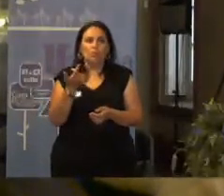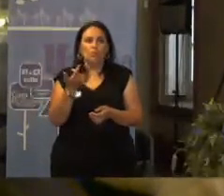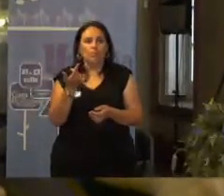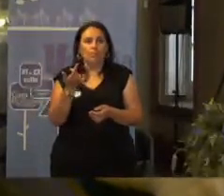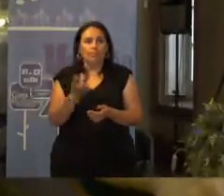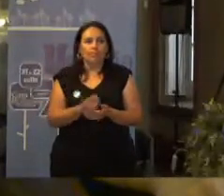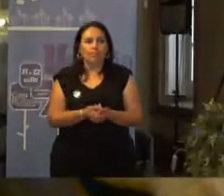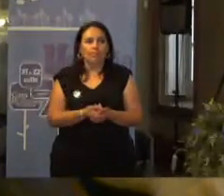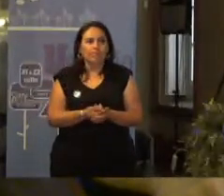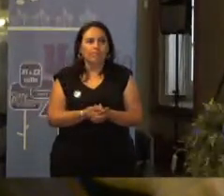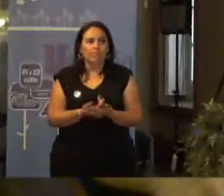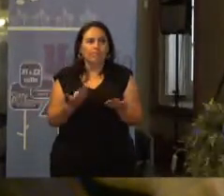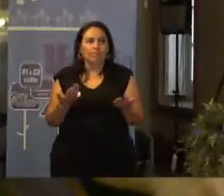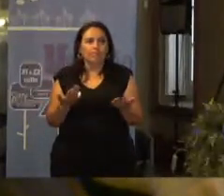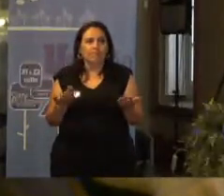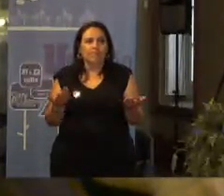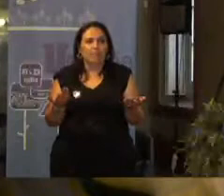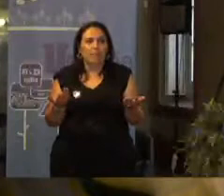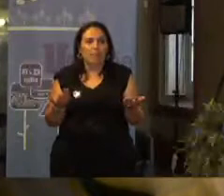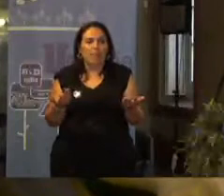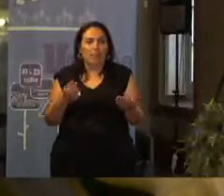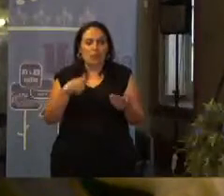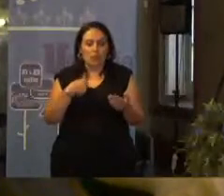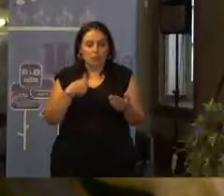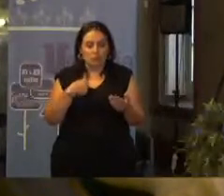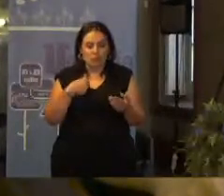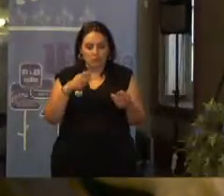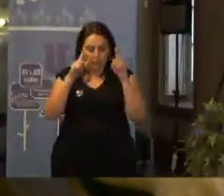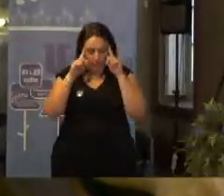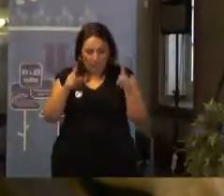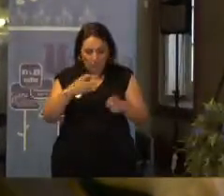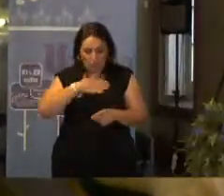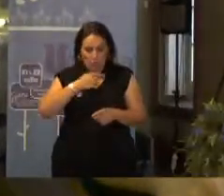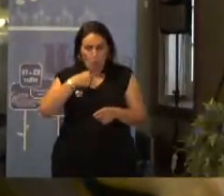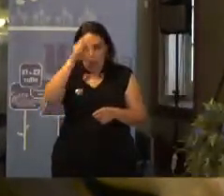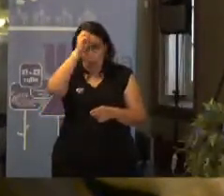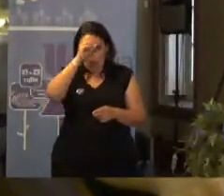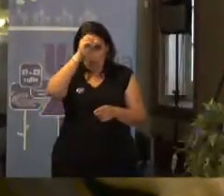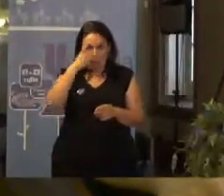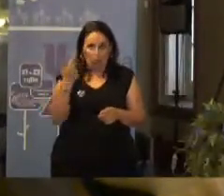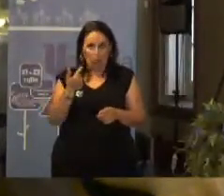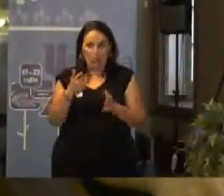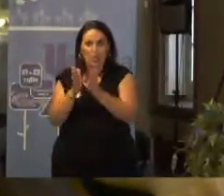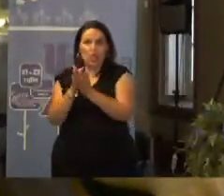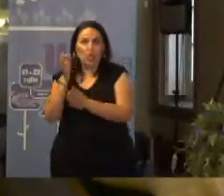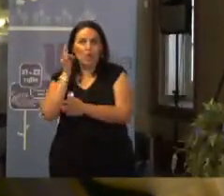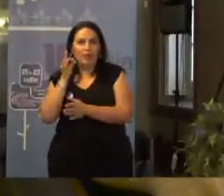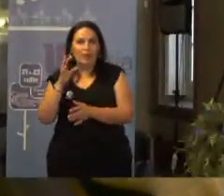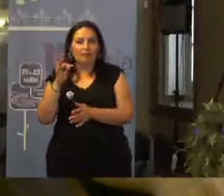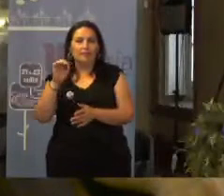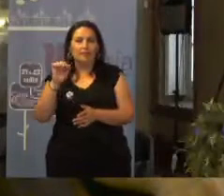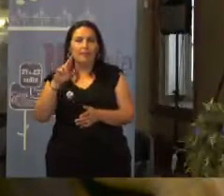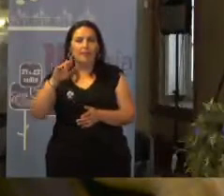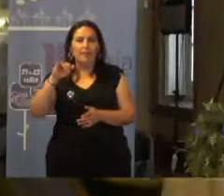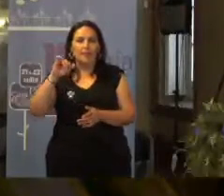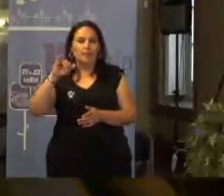cousas, pois digamos que no meu caso claramente é o que opino eu. E se Teresa Tareixa dixo que era